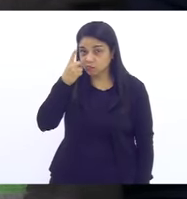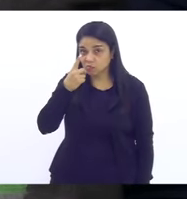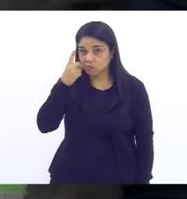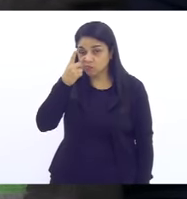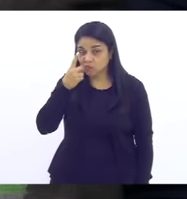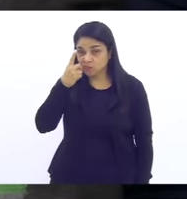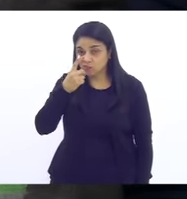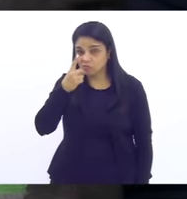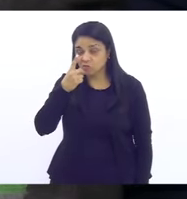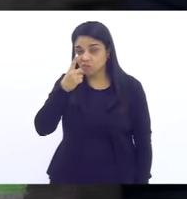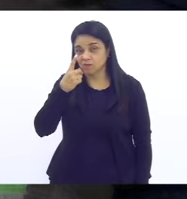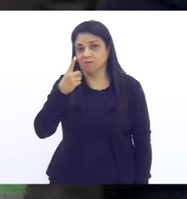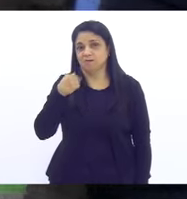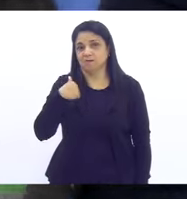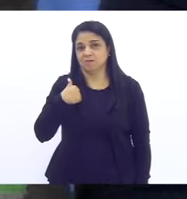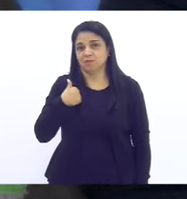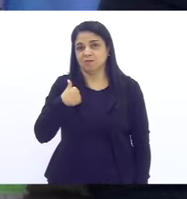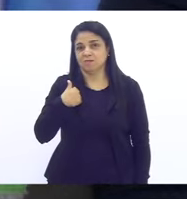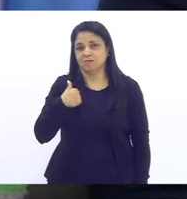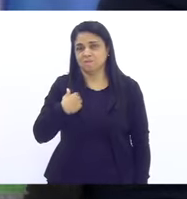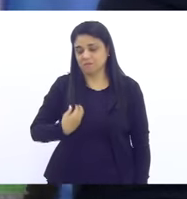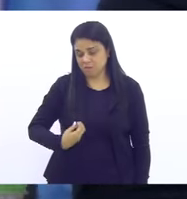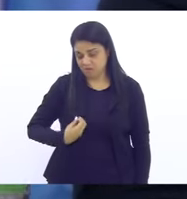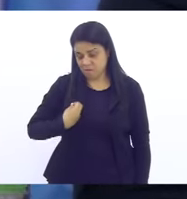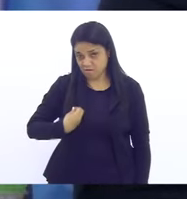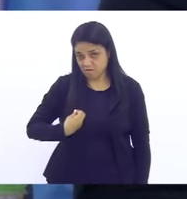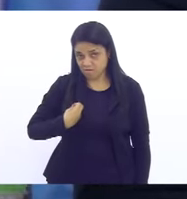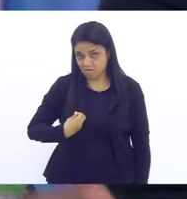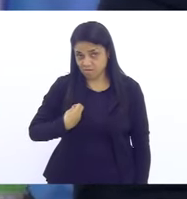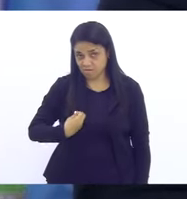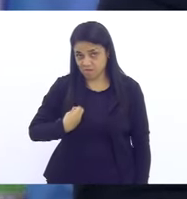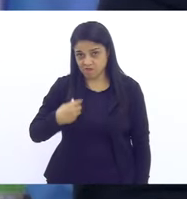deputado. Estou na vida pública há muito pouco tempo.